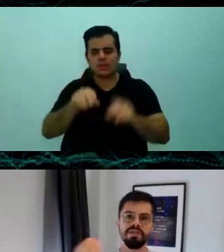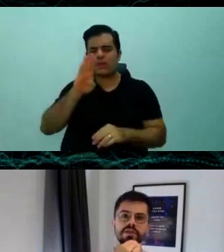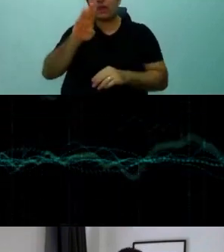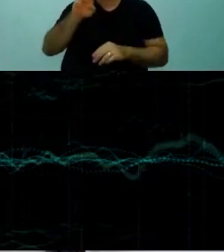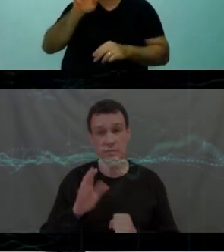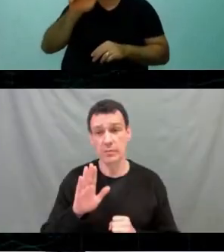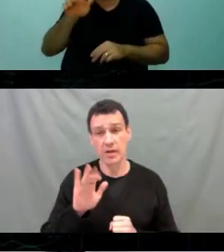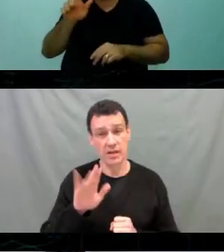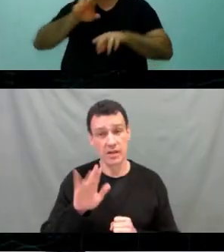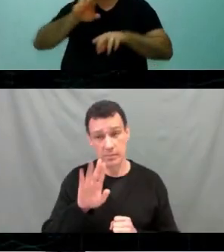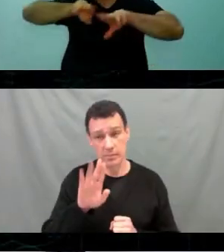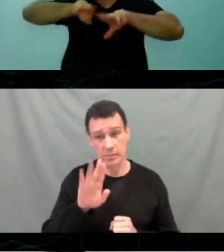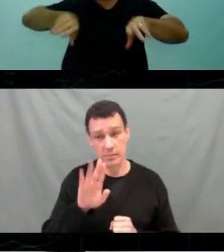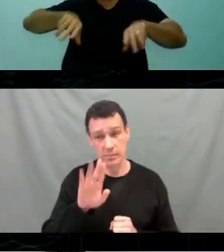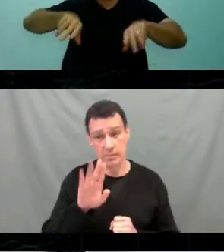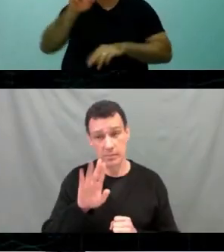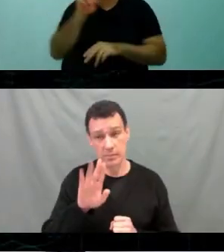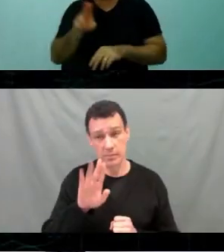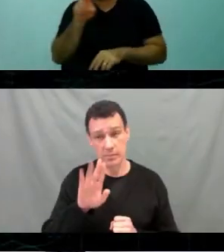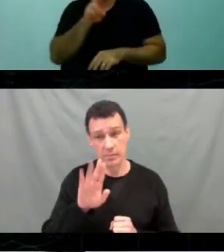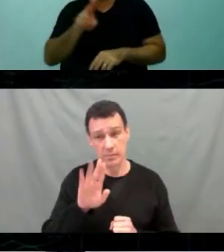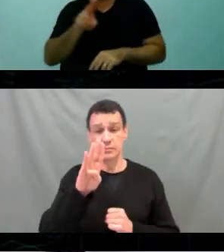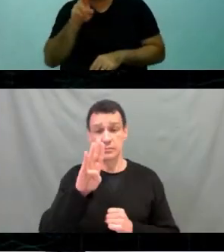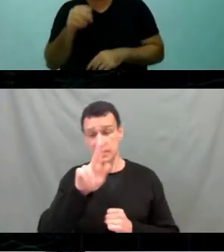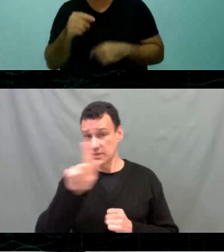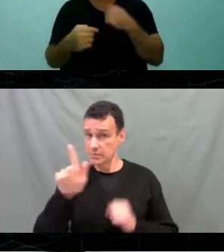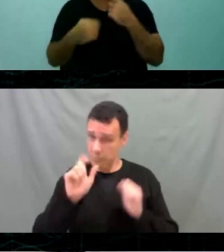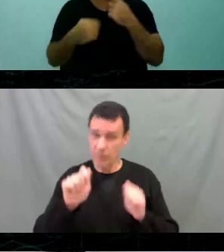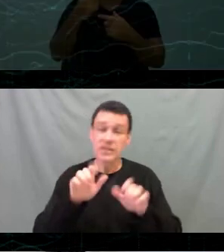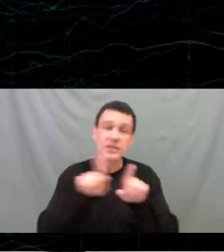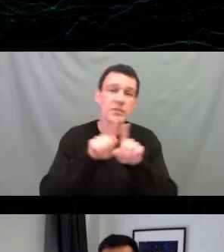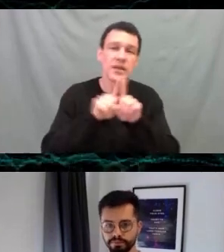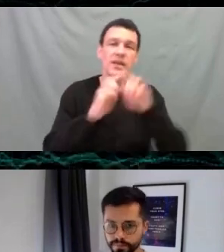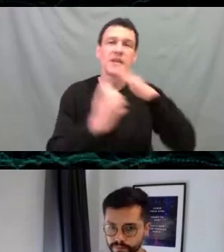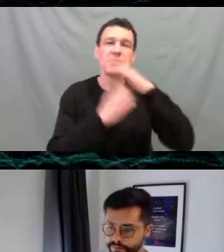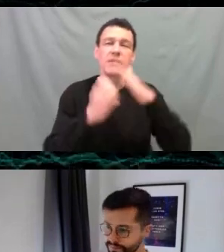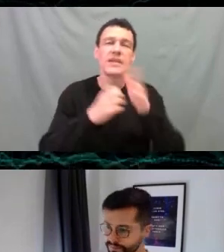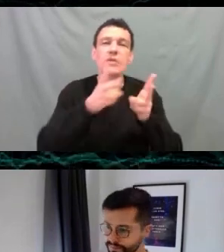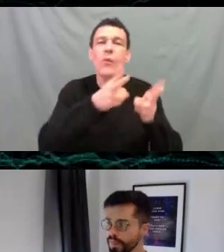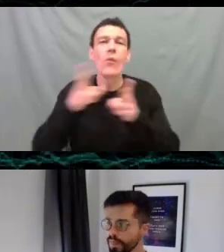não tinha uma padronização em todas as empresas quero fazer alguma coisa mesma forma